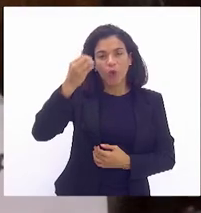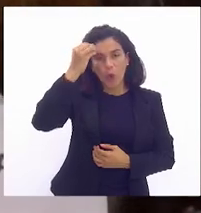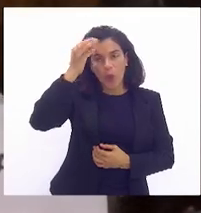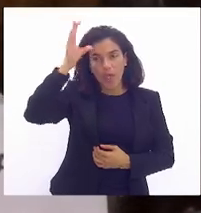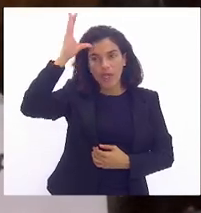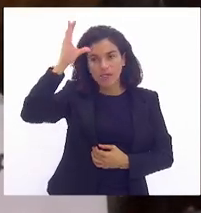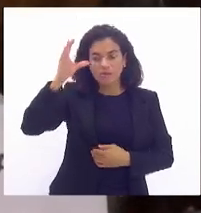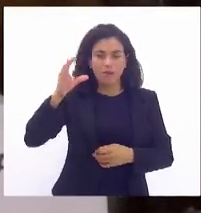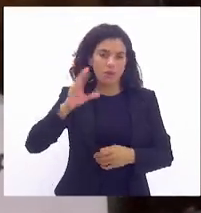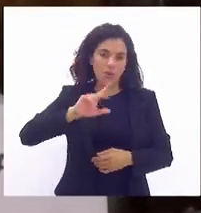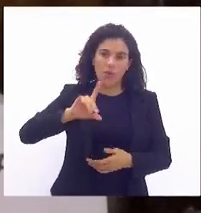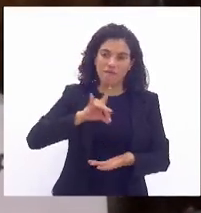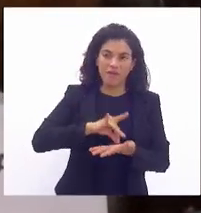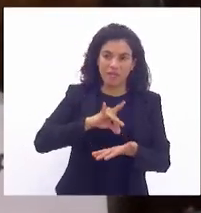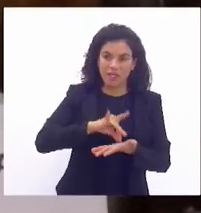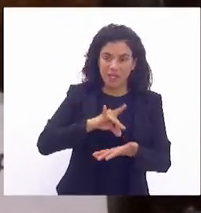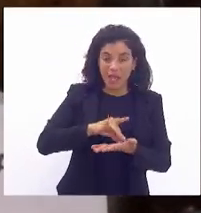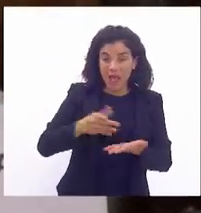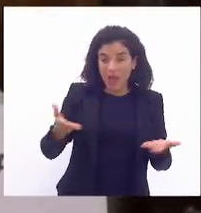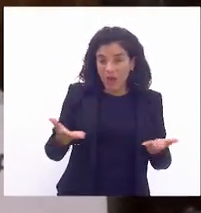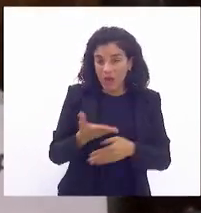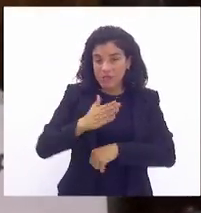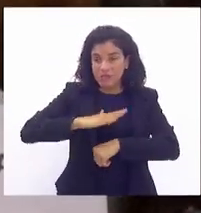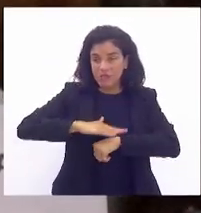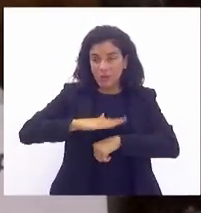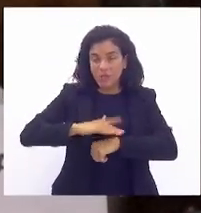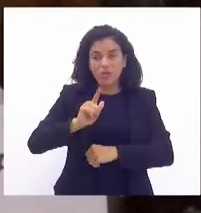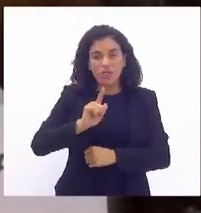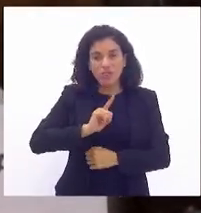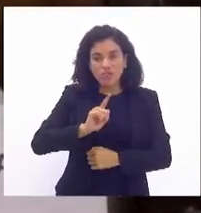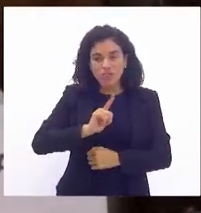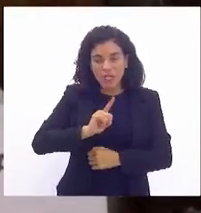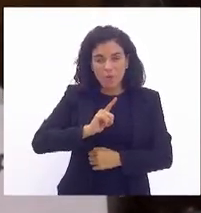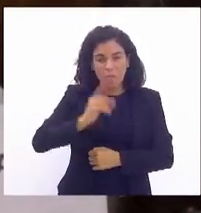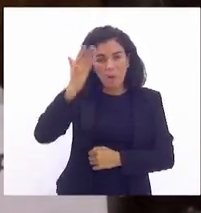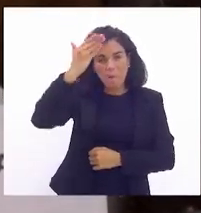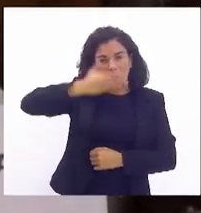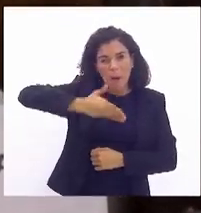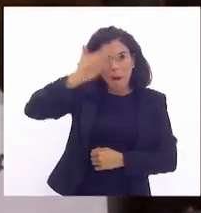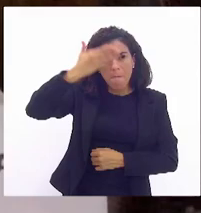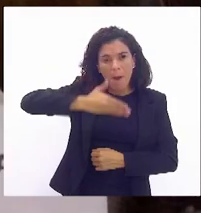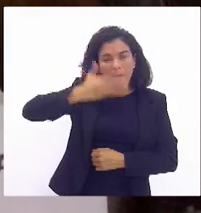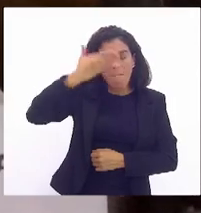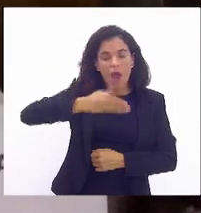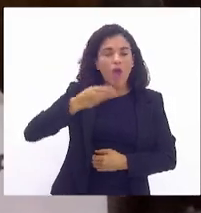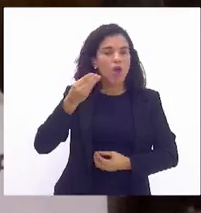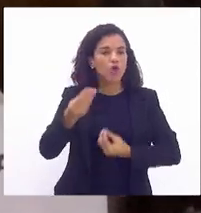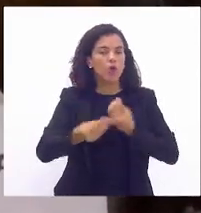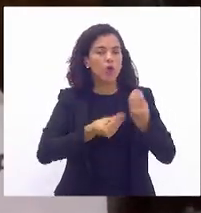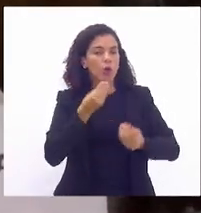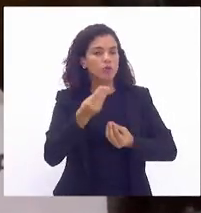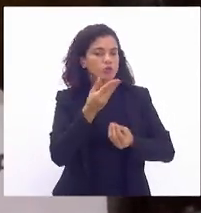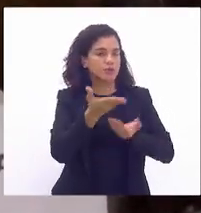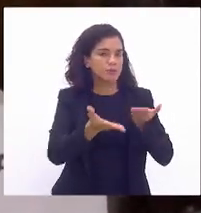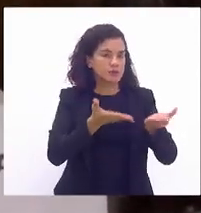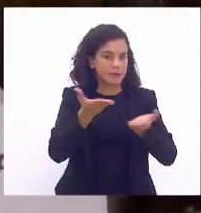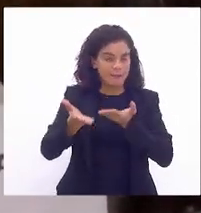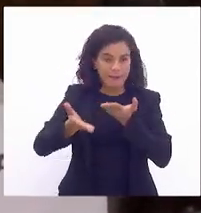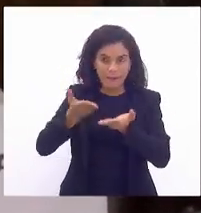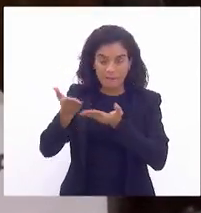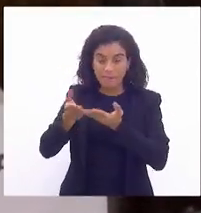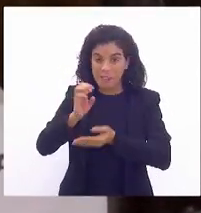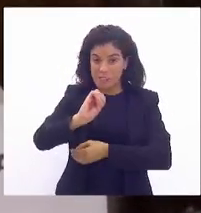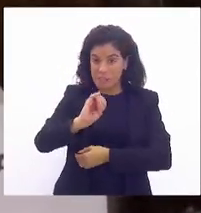não são verdadeiras. E esse é o momento que nós temos para demonstrar o como nós estamos atendendo. Então, assim, se o